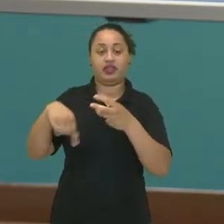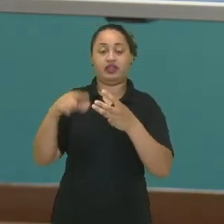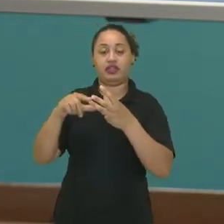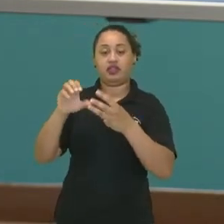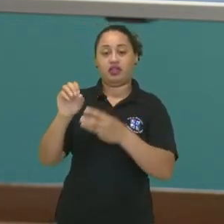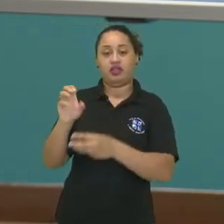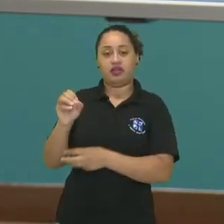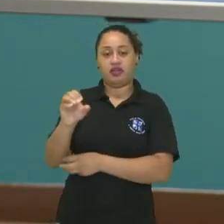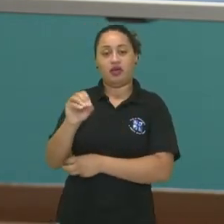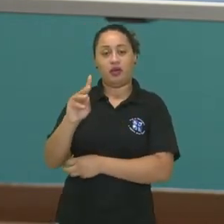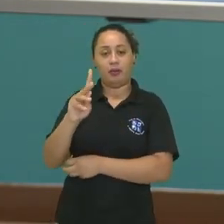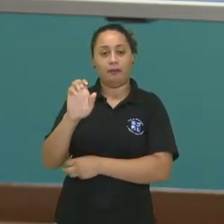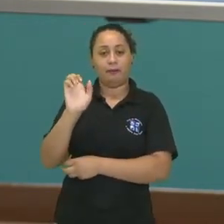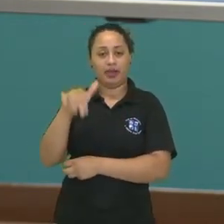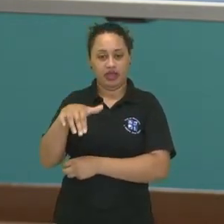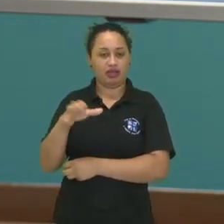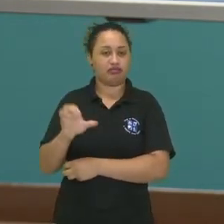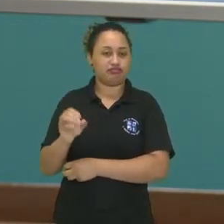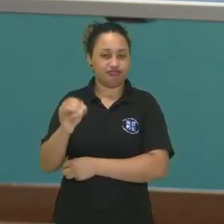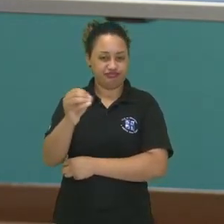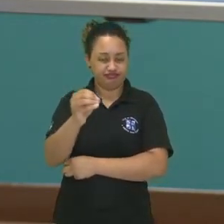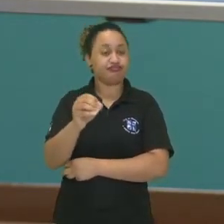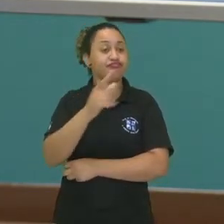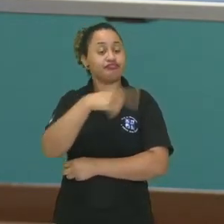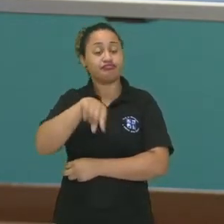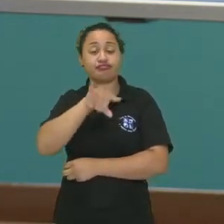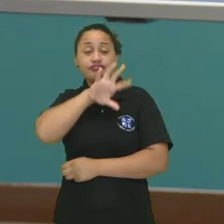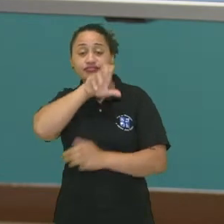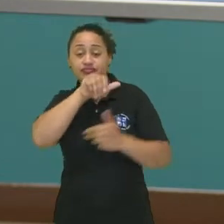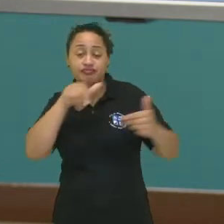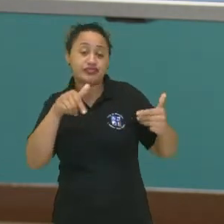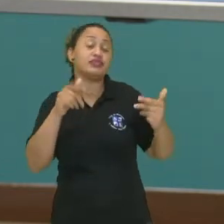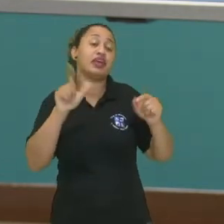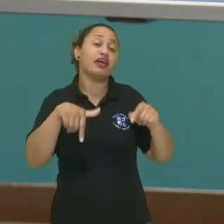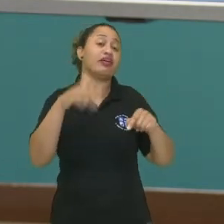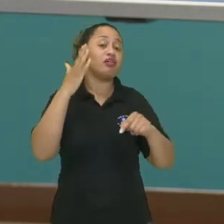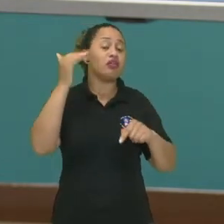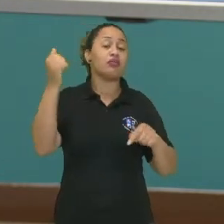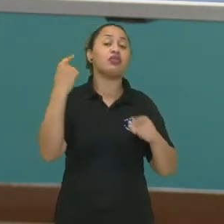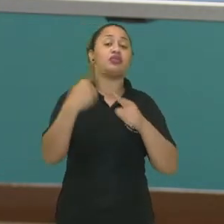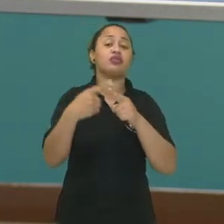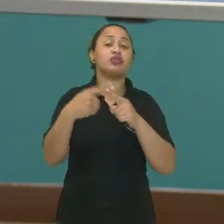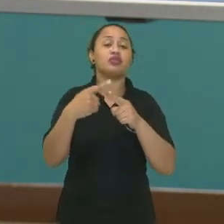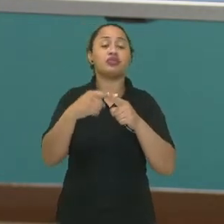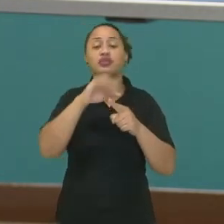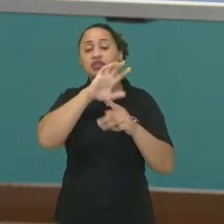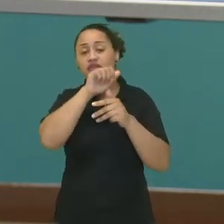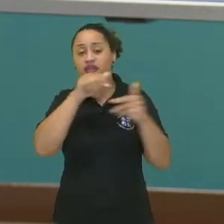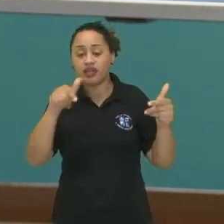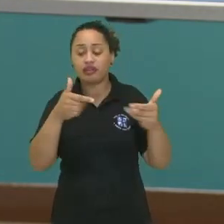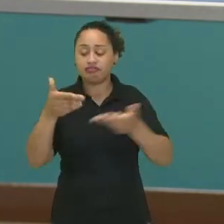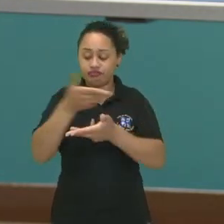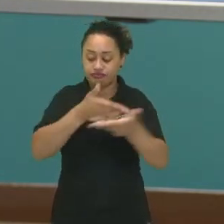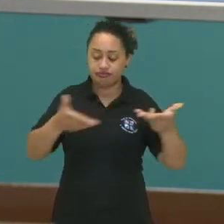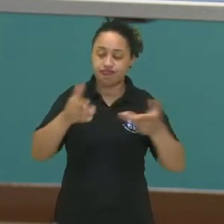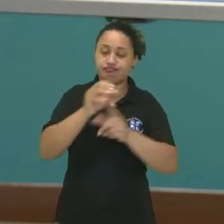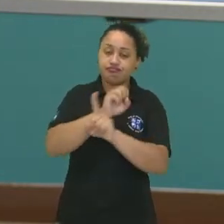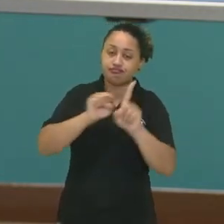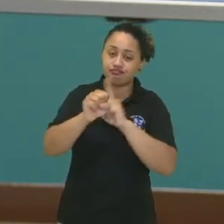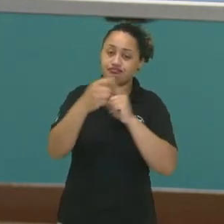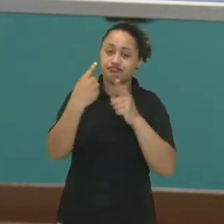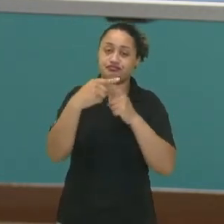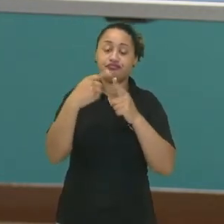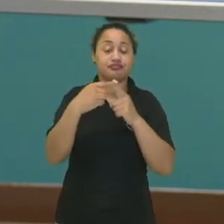nós temos aqui os cupins. E esses animais, eles são conhecidos também como animais assim que são muito sociais. Por quê?